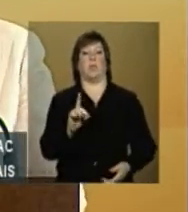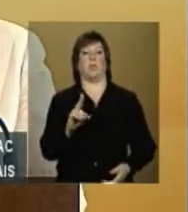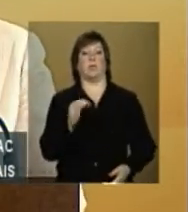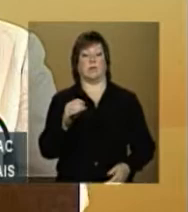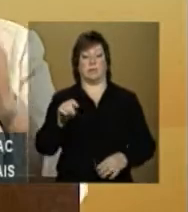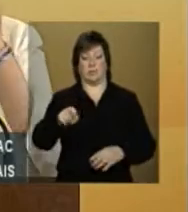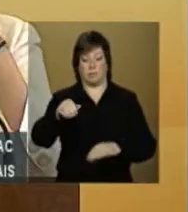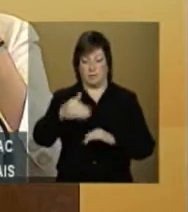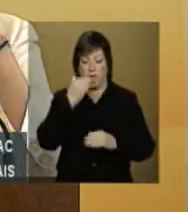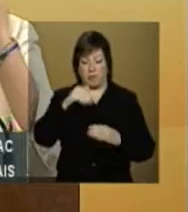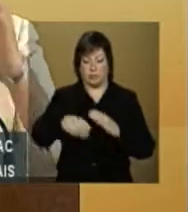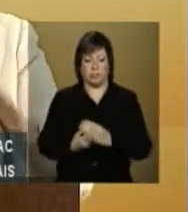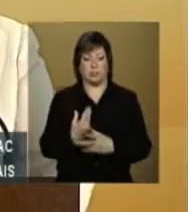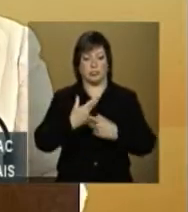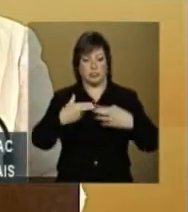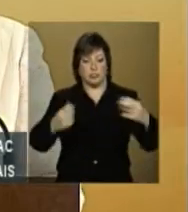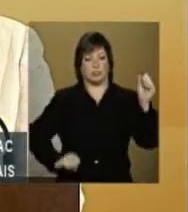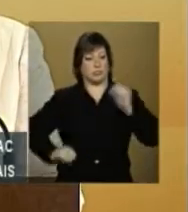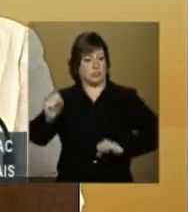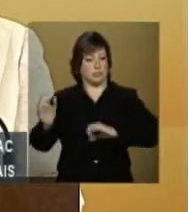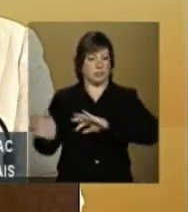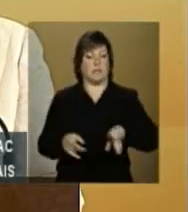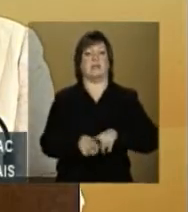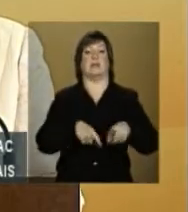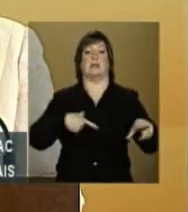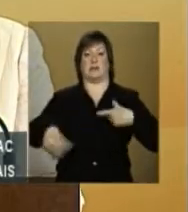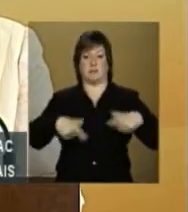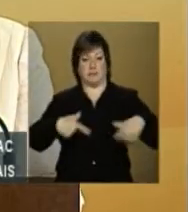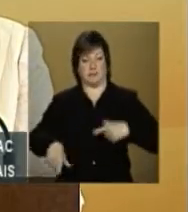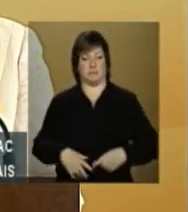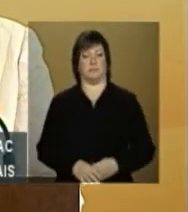os empregos. Nós vamos criar...